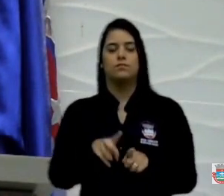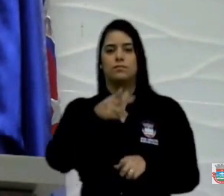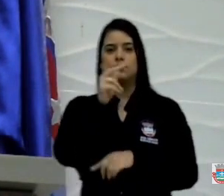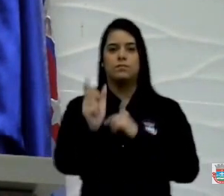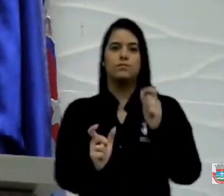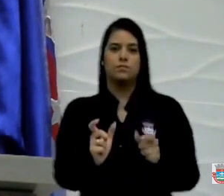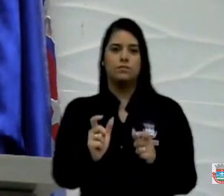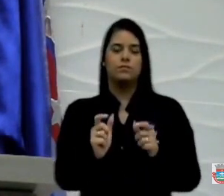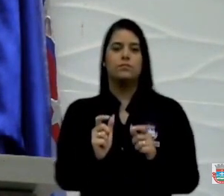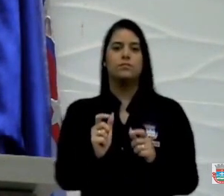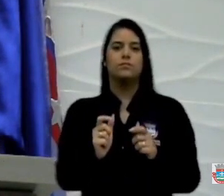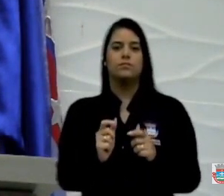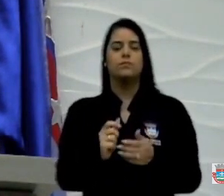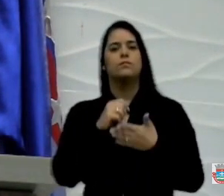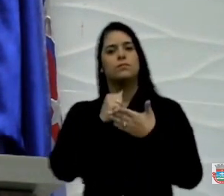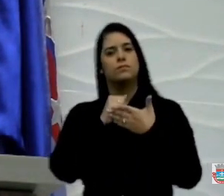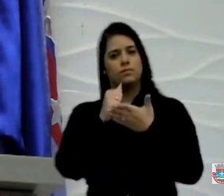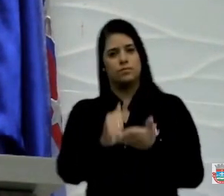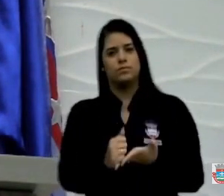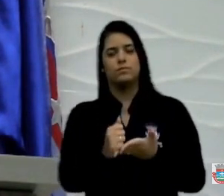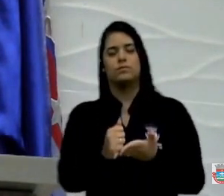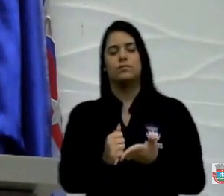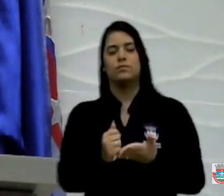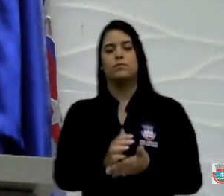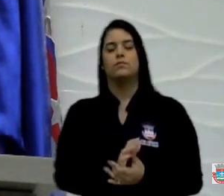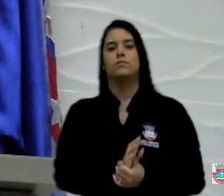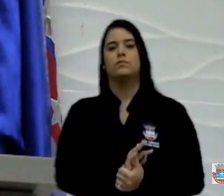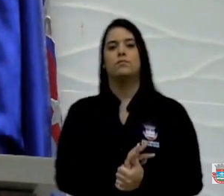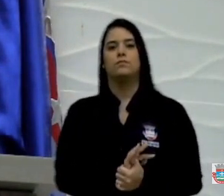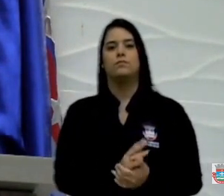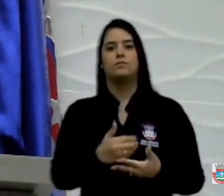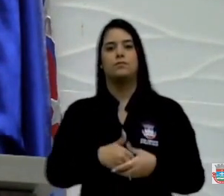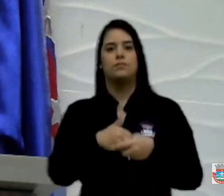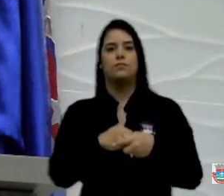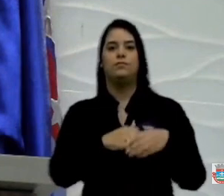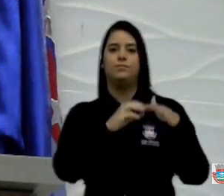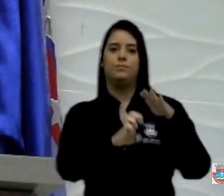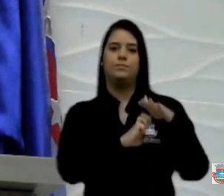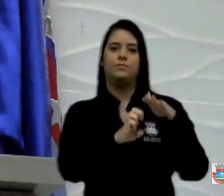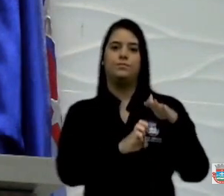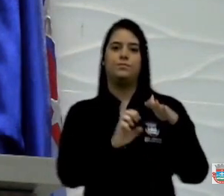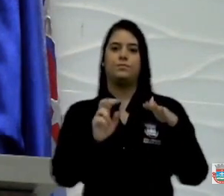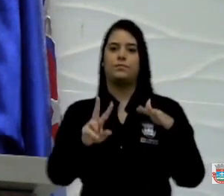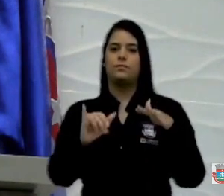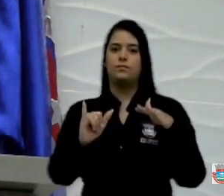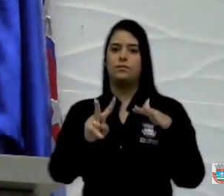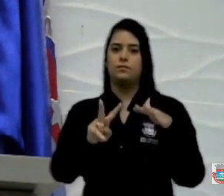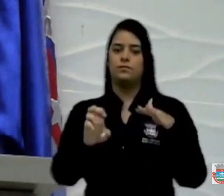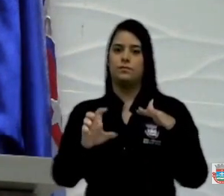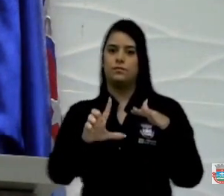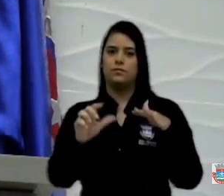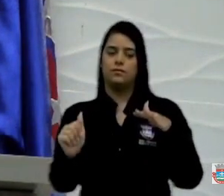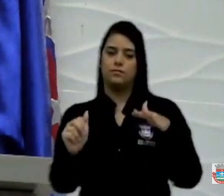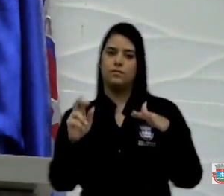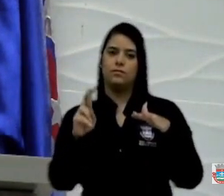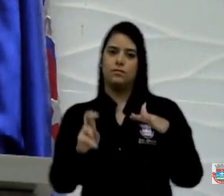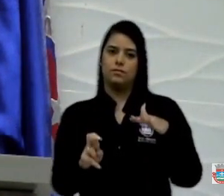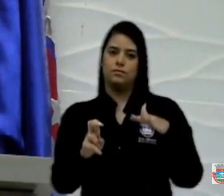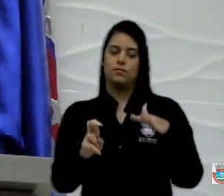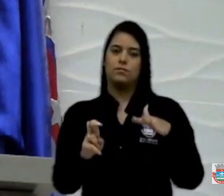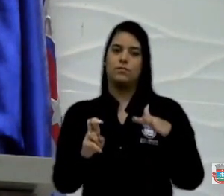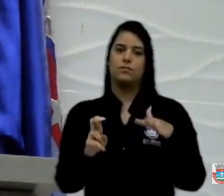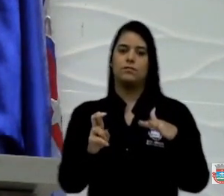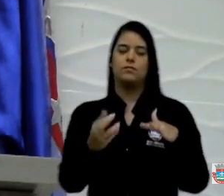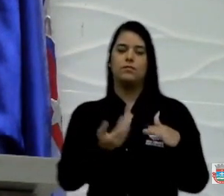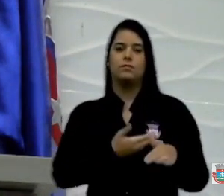seus colaboradores. Saudar também a empresa Vivelá, do meu amigo Anderson, construtor.